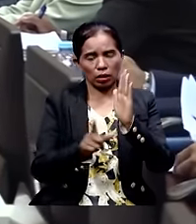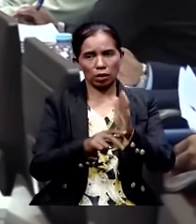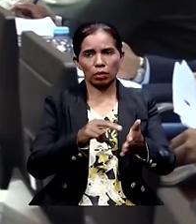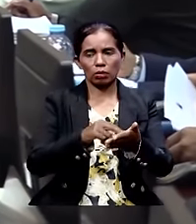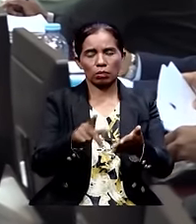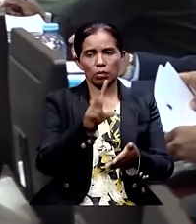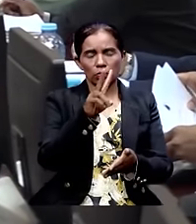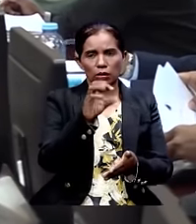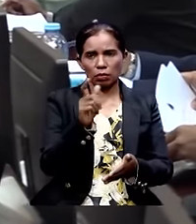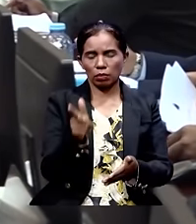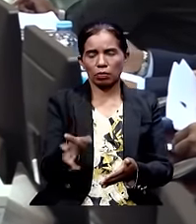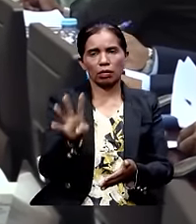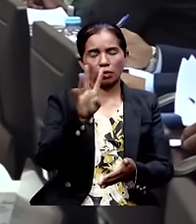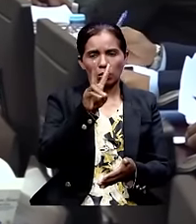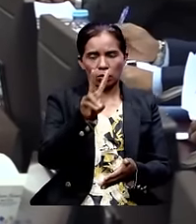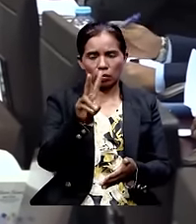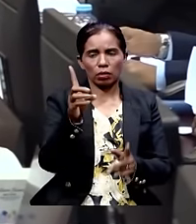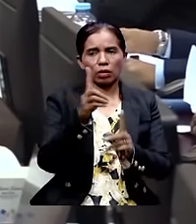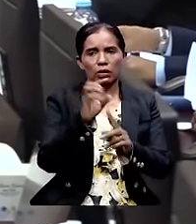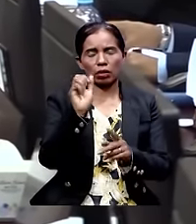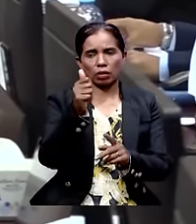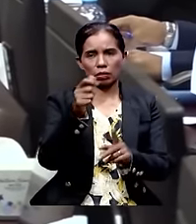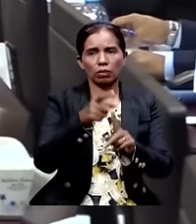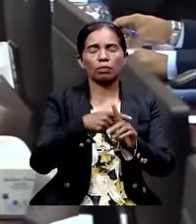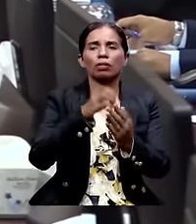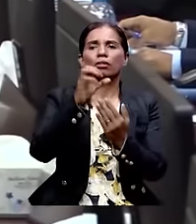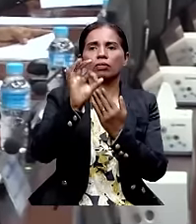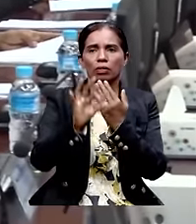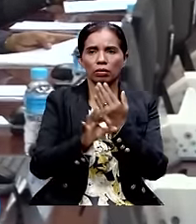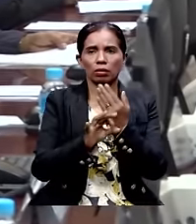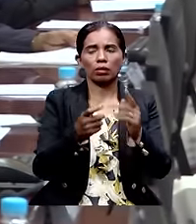Rua Bararihun Rua Ronulo Recin Rua, Loron Sanulo, Fulan Fevereiro,